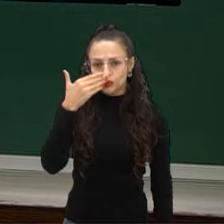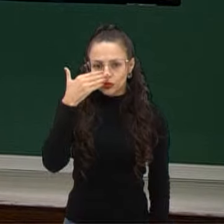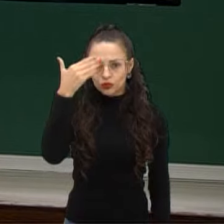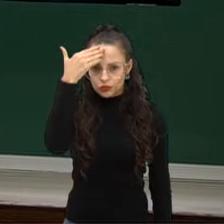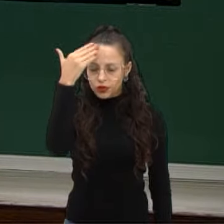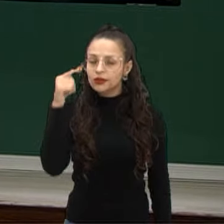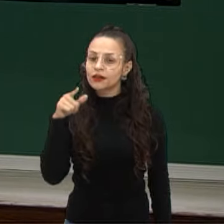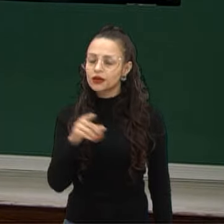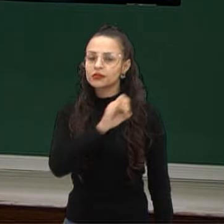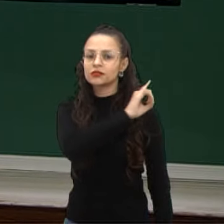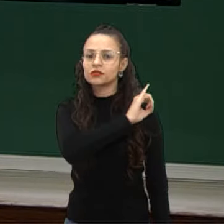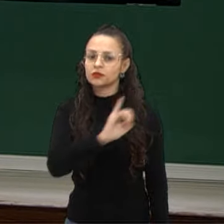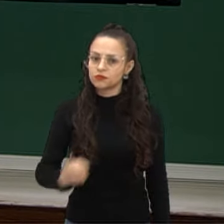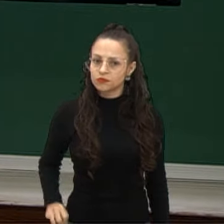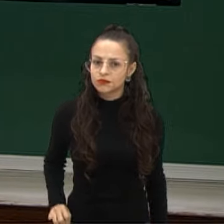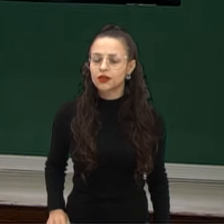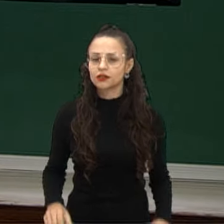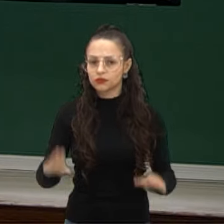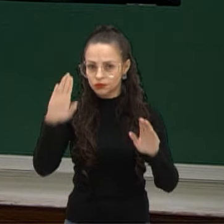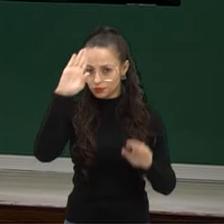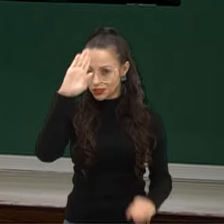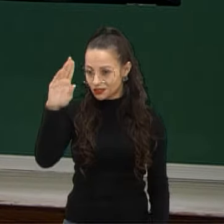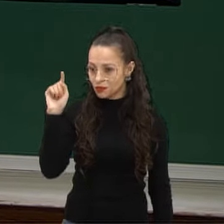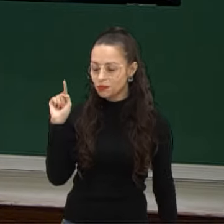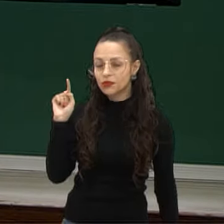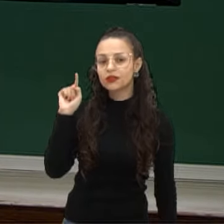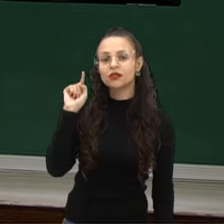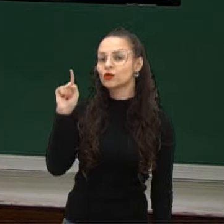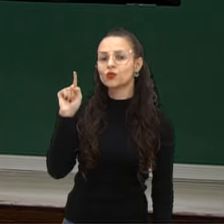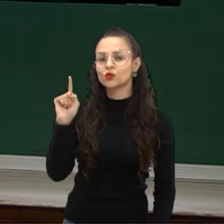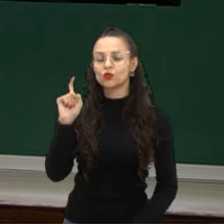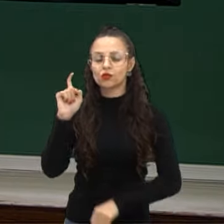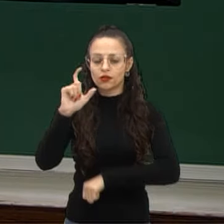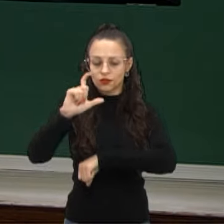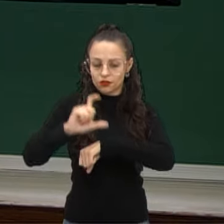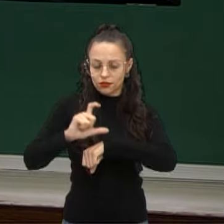esse império ele acabou pegando justamente essa parte da Turquia, aqui do sul da Turquia.